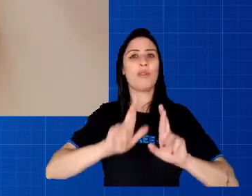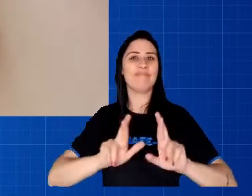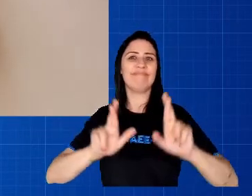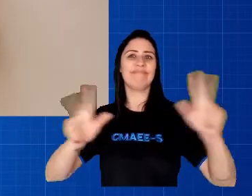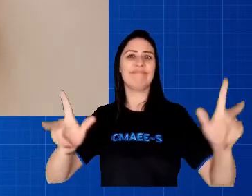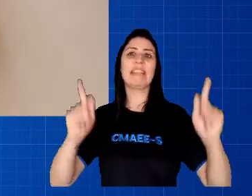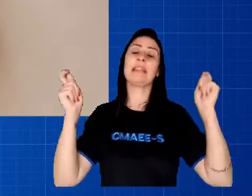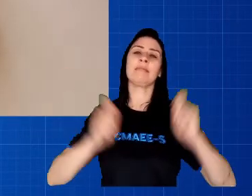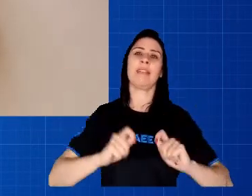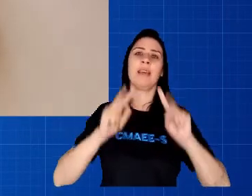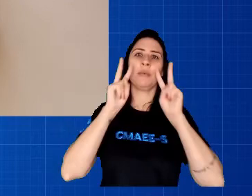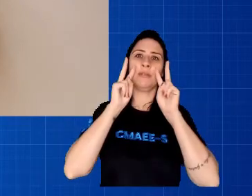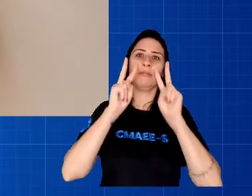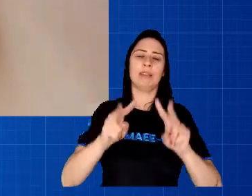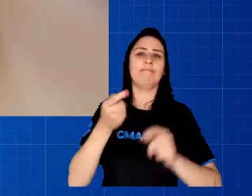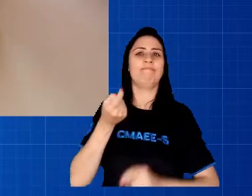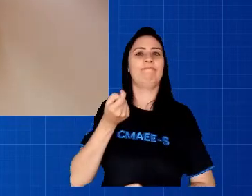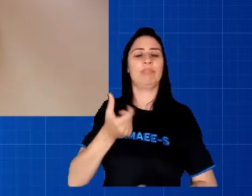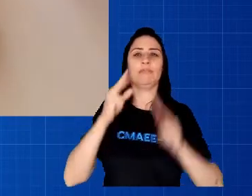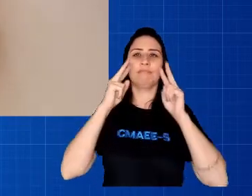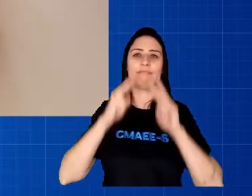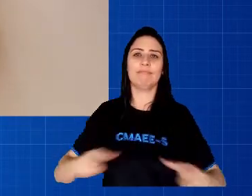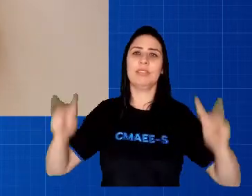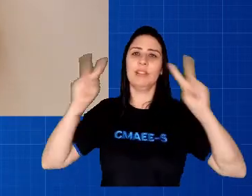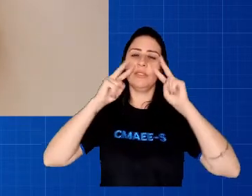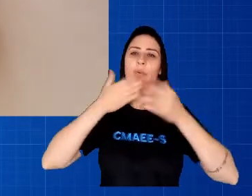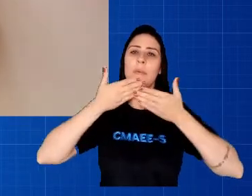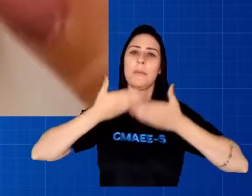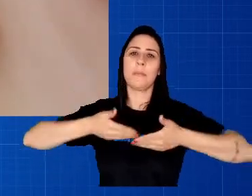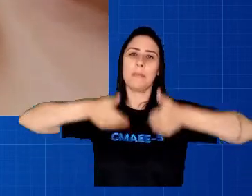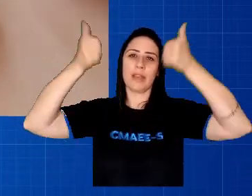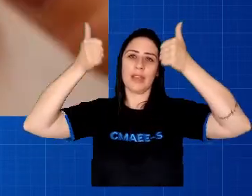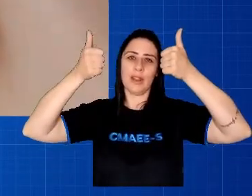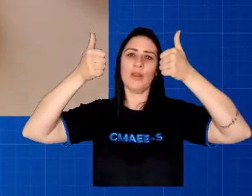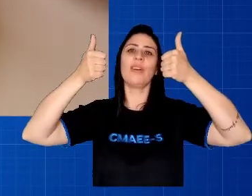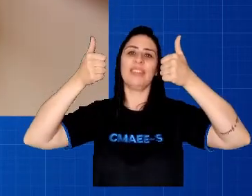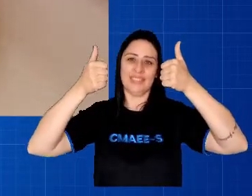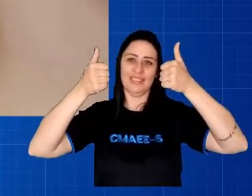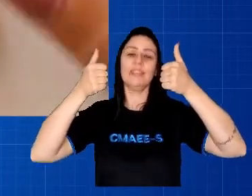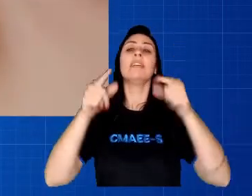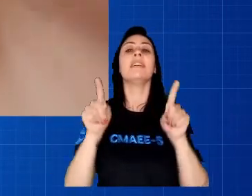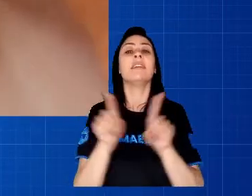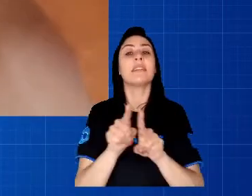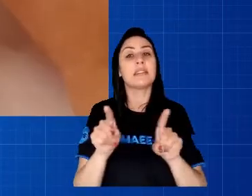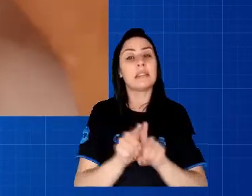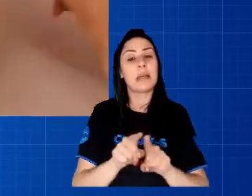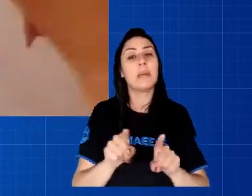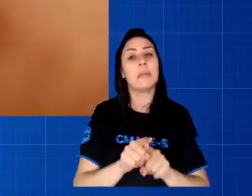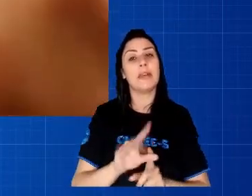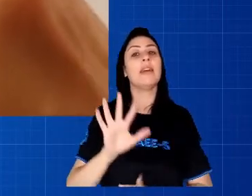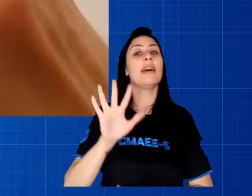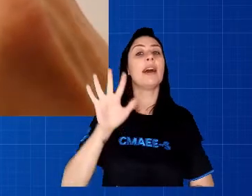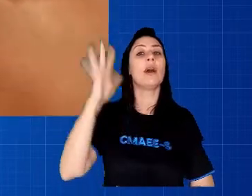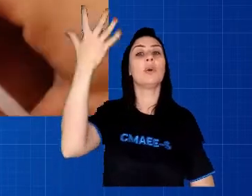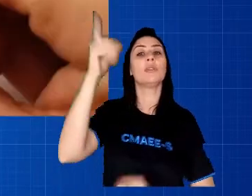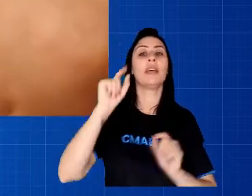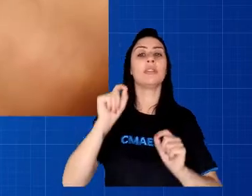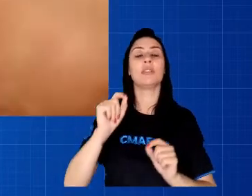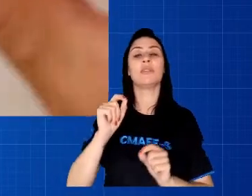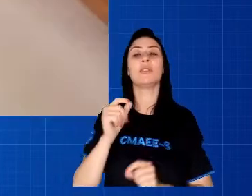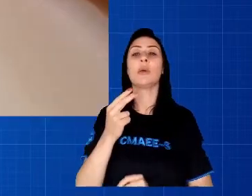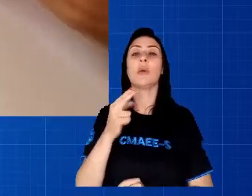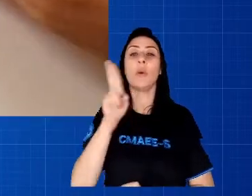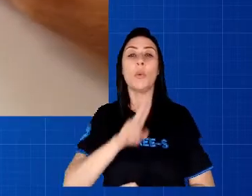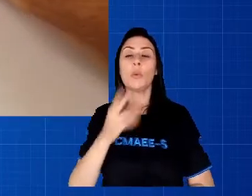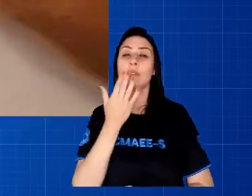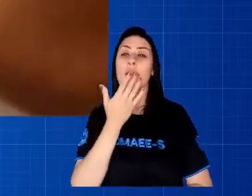eu já consigo uma visualização ideal. A mesma coisa e mais ainda acontece quando eu uso cores de